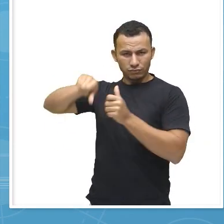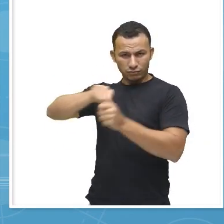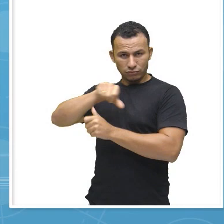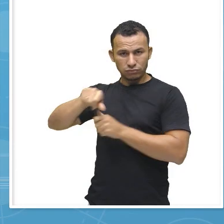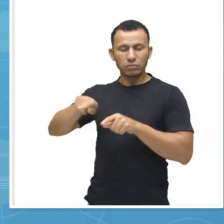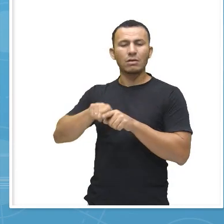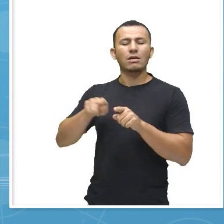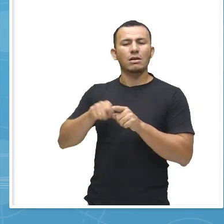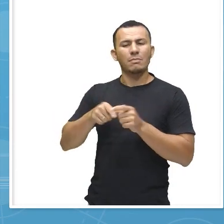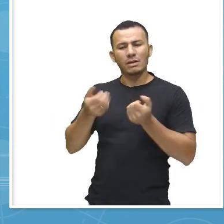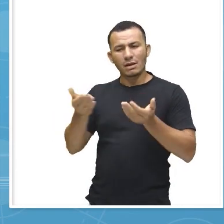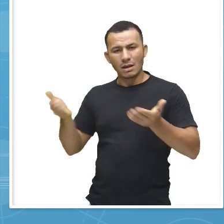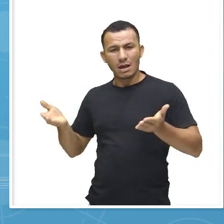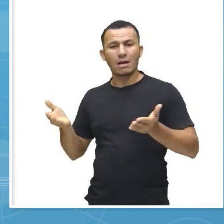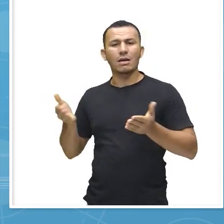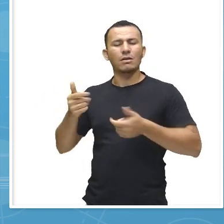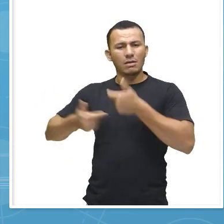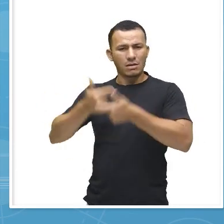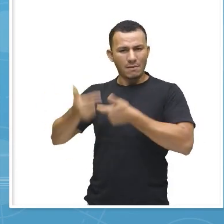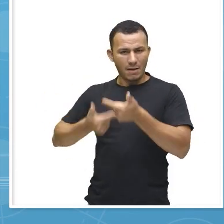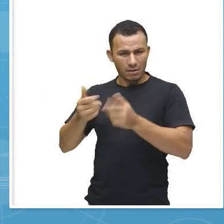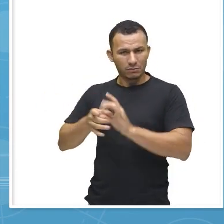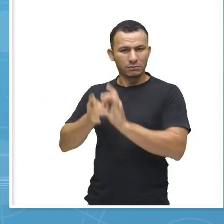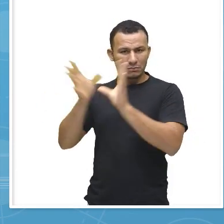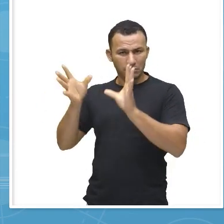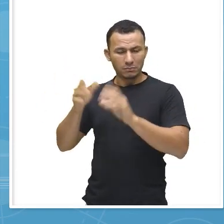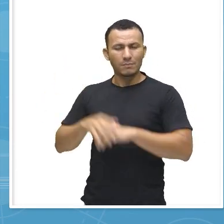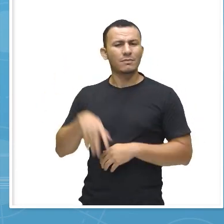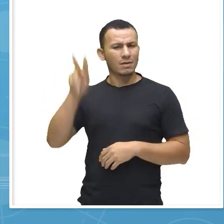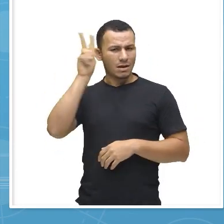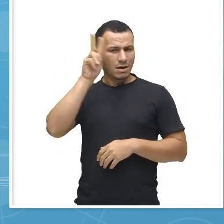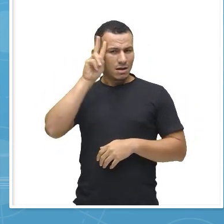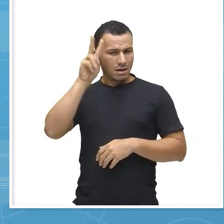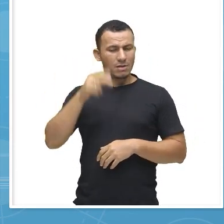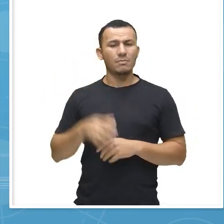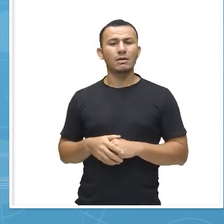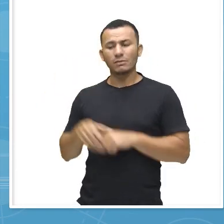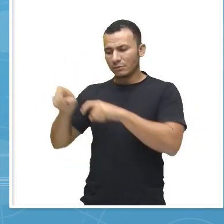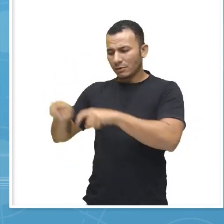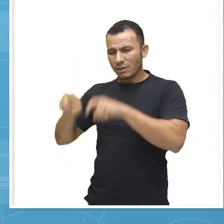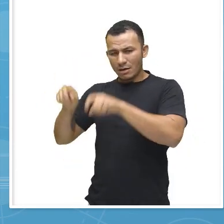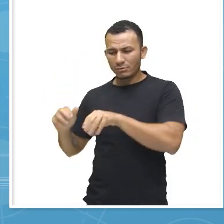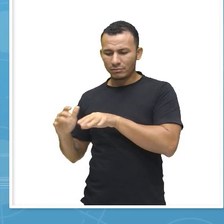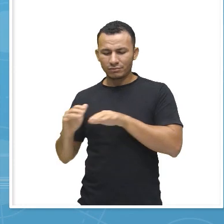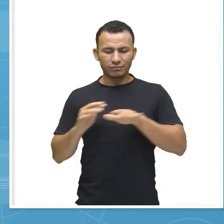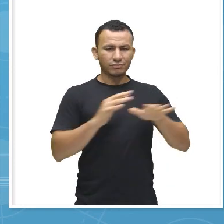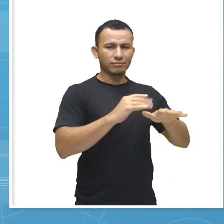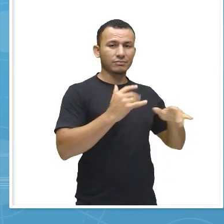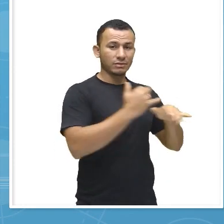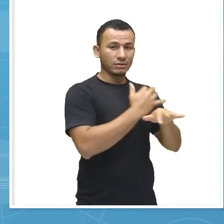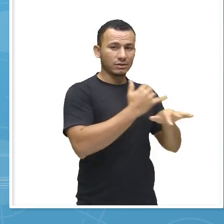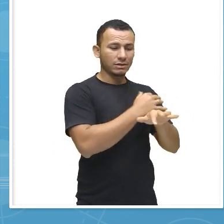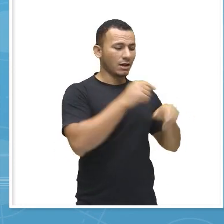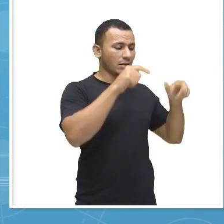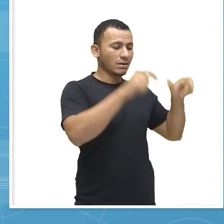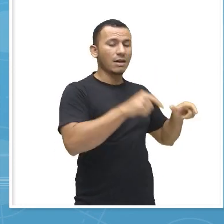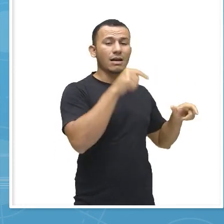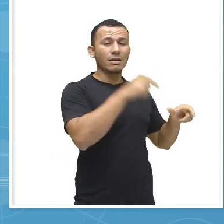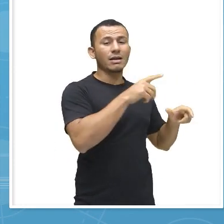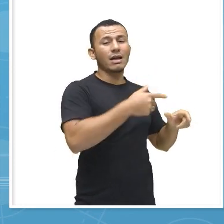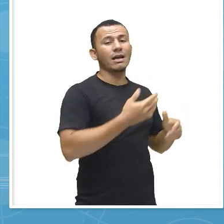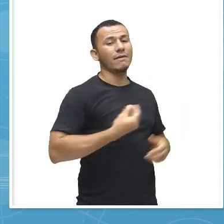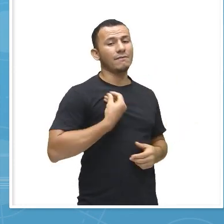disponibilidade de mão de obra. Lembrem-se, o êxodo rural, o homem vai sair ali do campo para a cidade à procura de melhores condições de